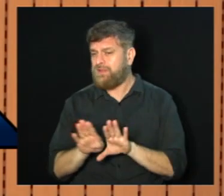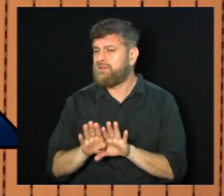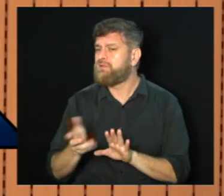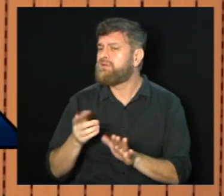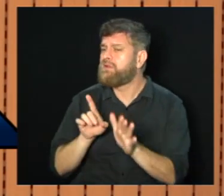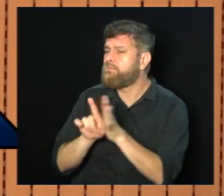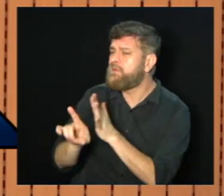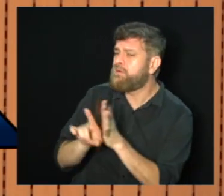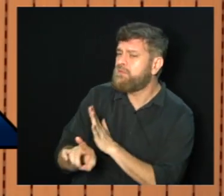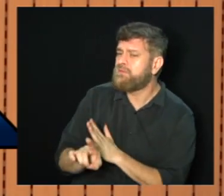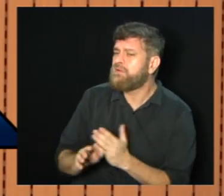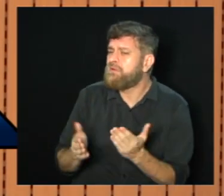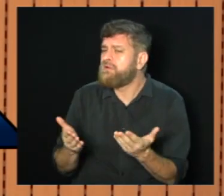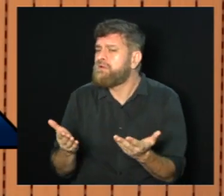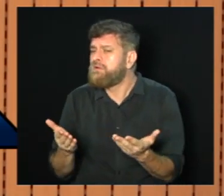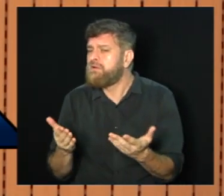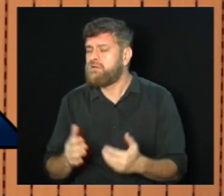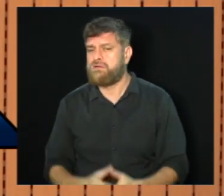saber.